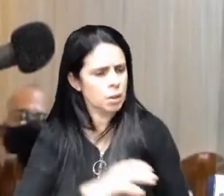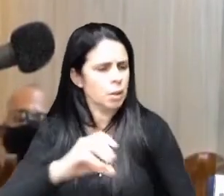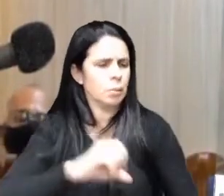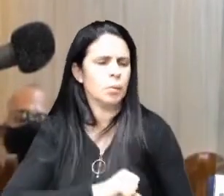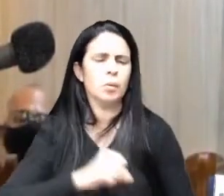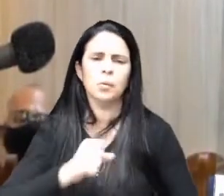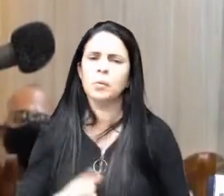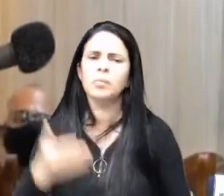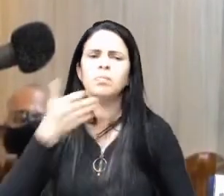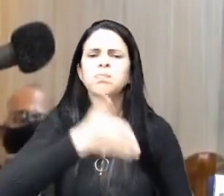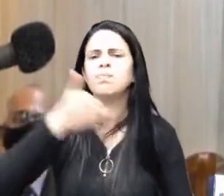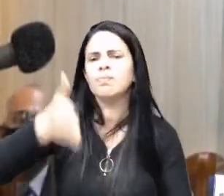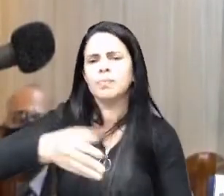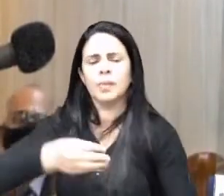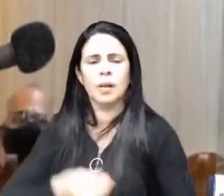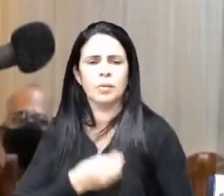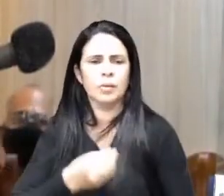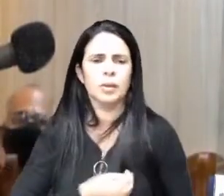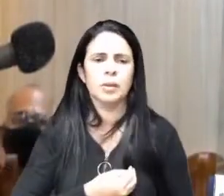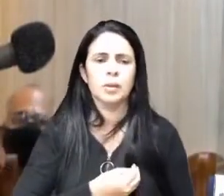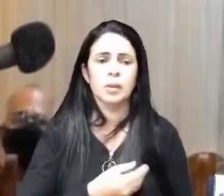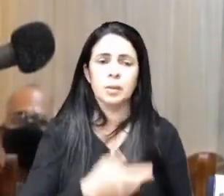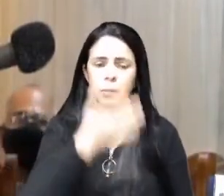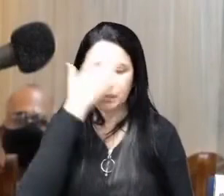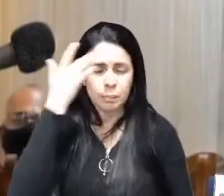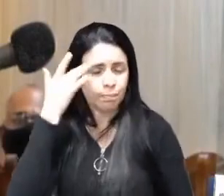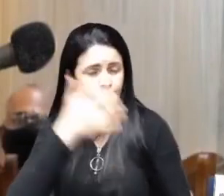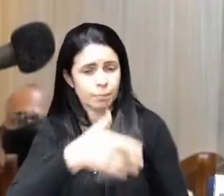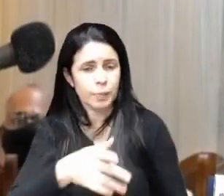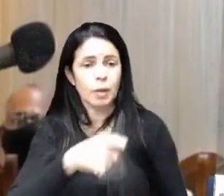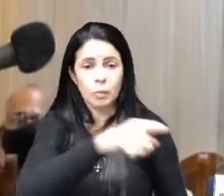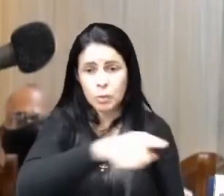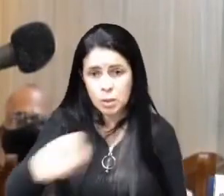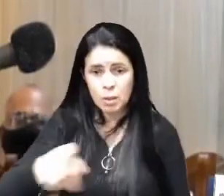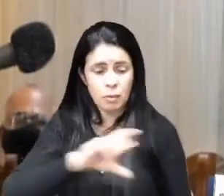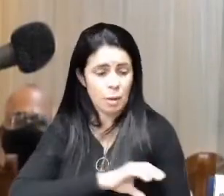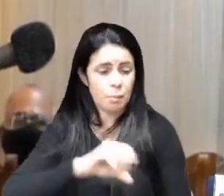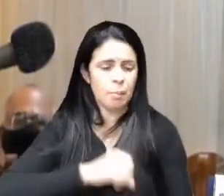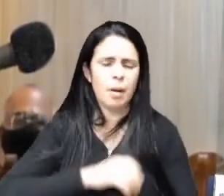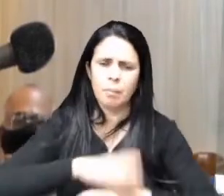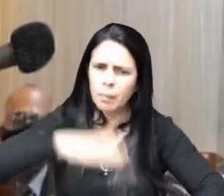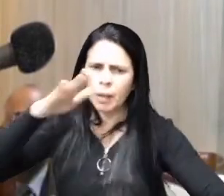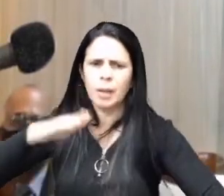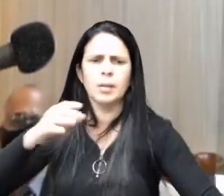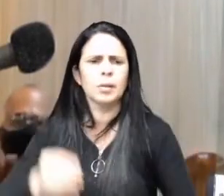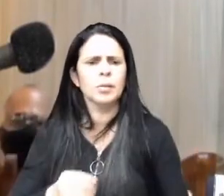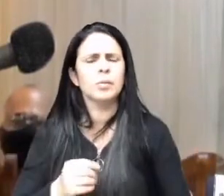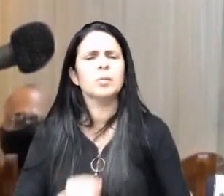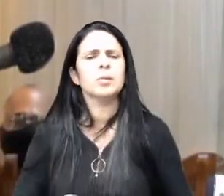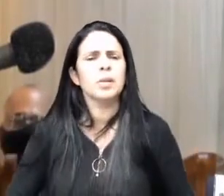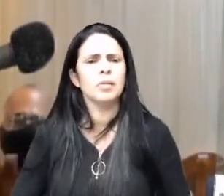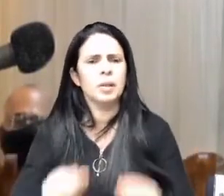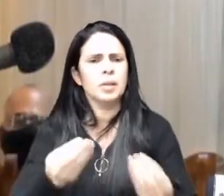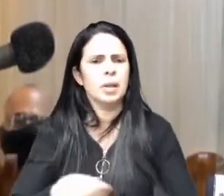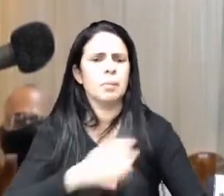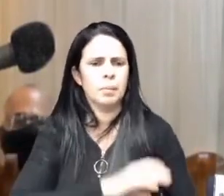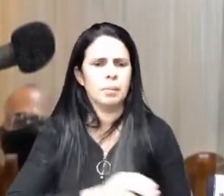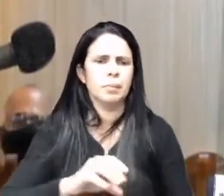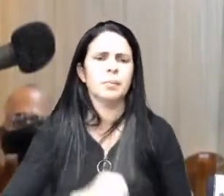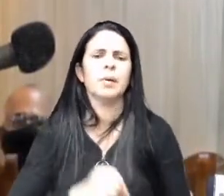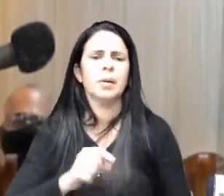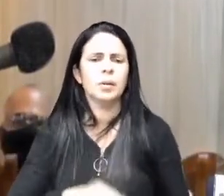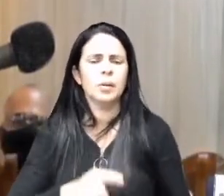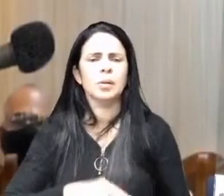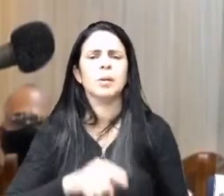vida de alguém. Você vai amar mais do que pode amar, você vai dar mais do que pode dar, porque você